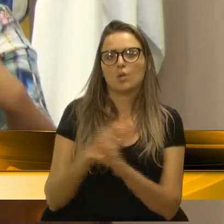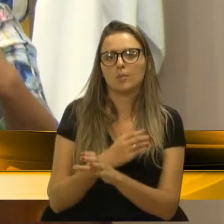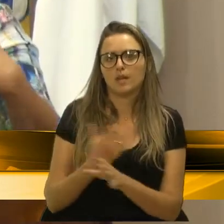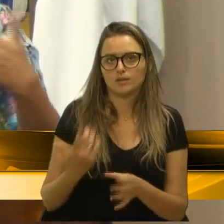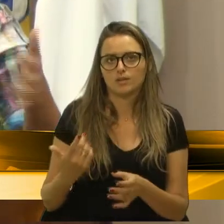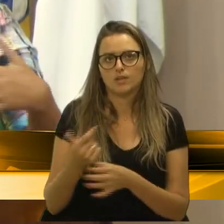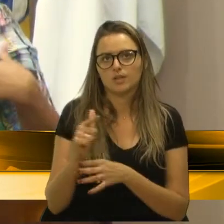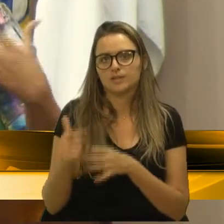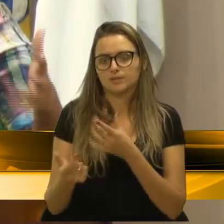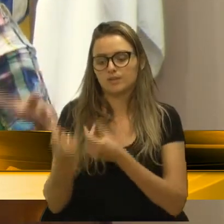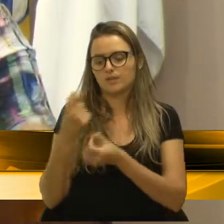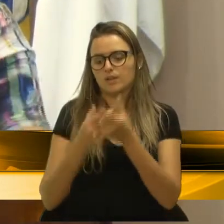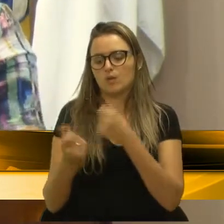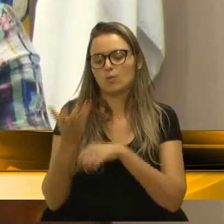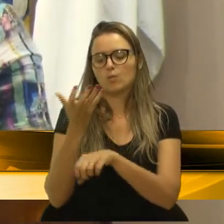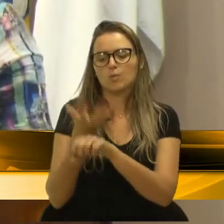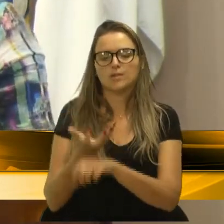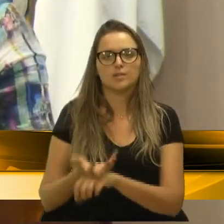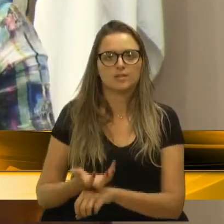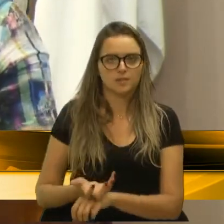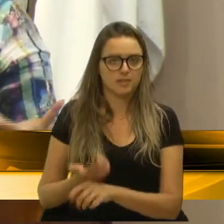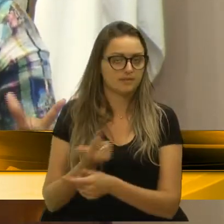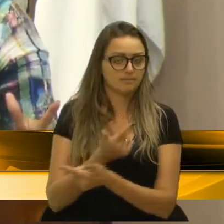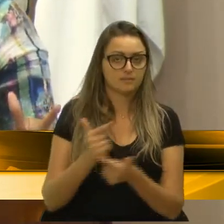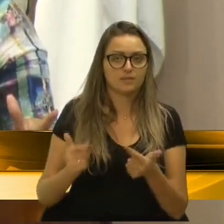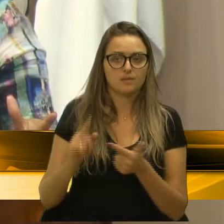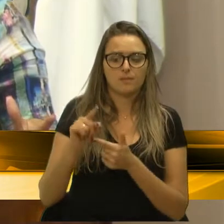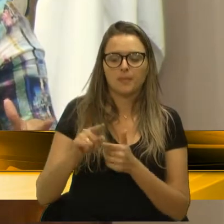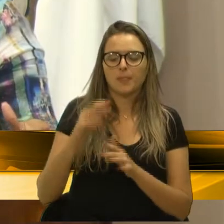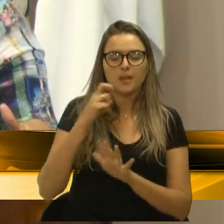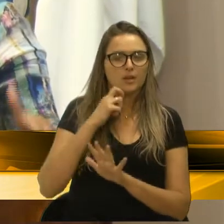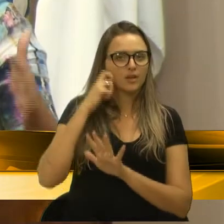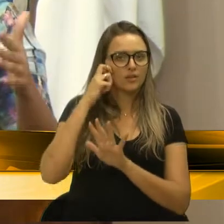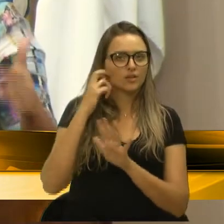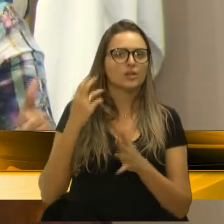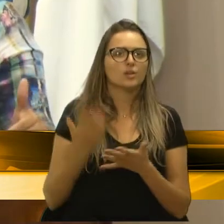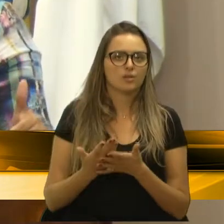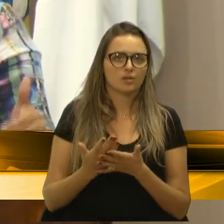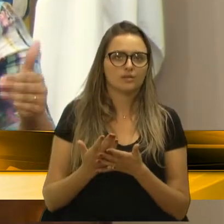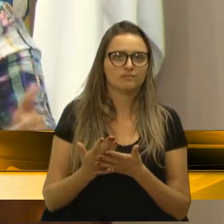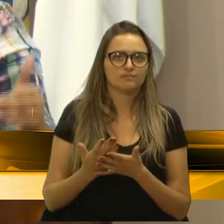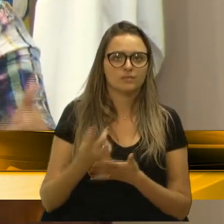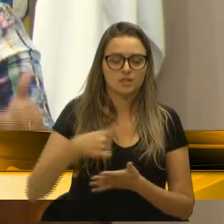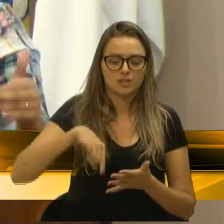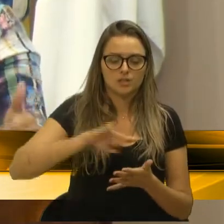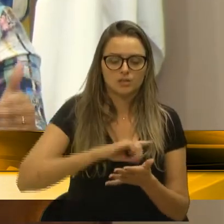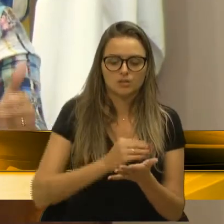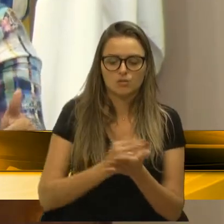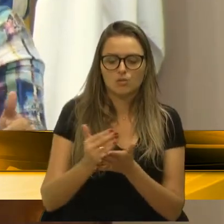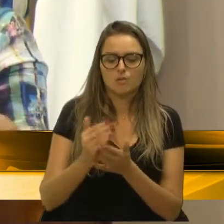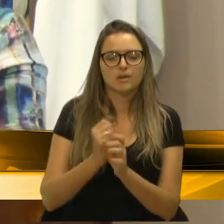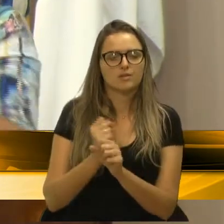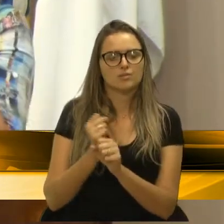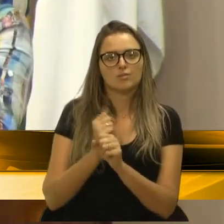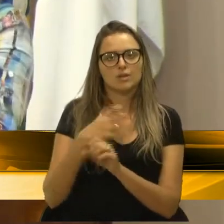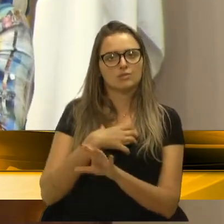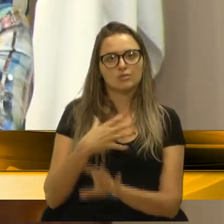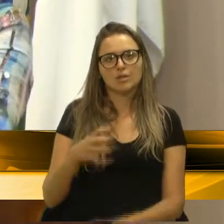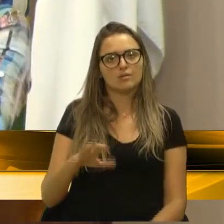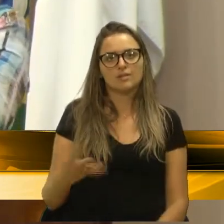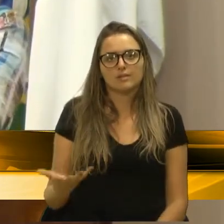não tiveram uma ou outra aula. Então, é uma vergonha que a gente comece o ano letivo dessa forma.